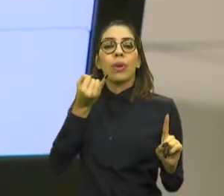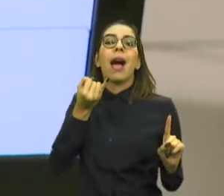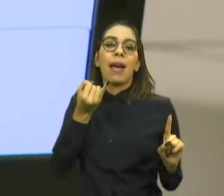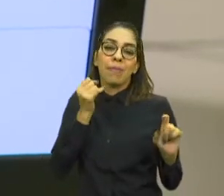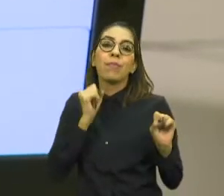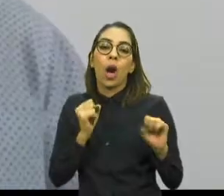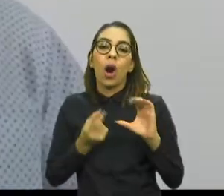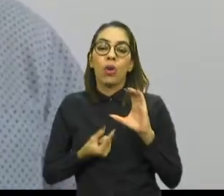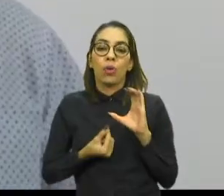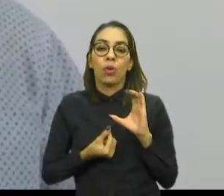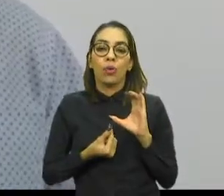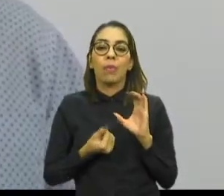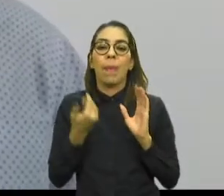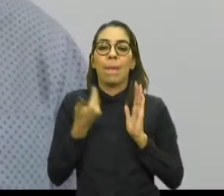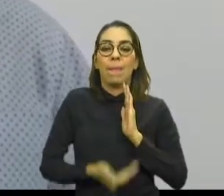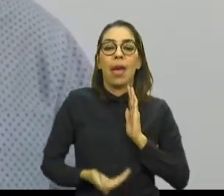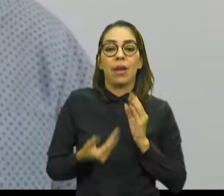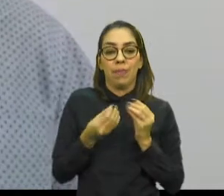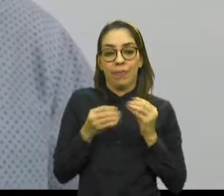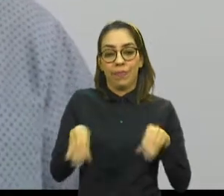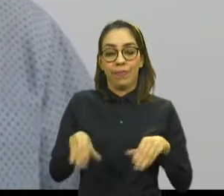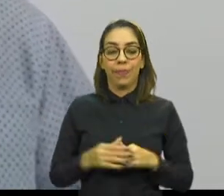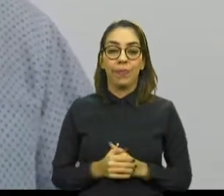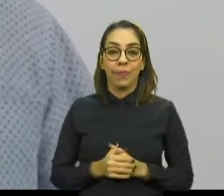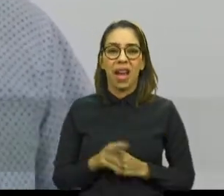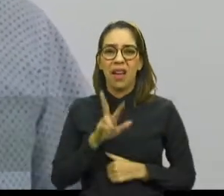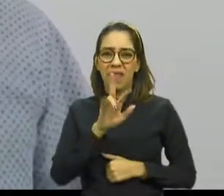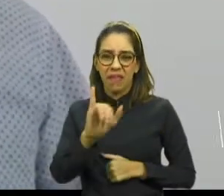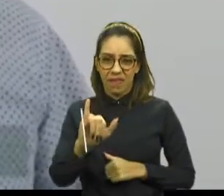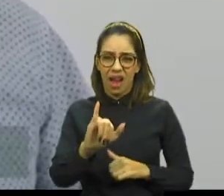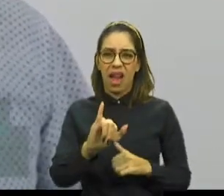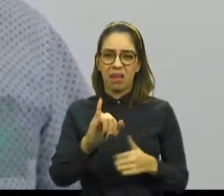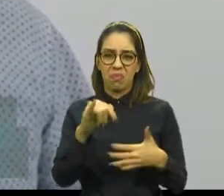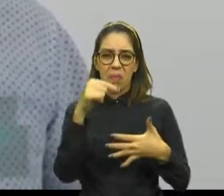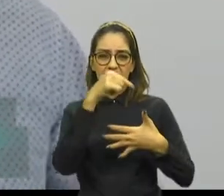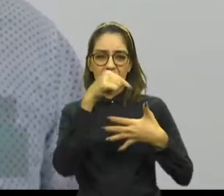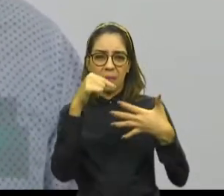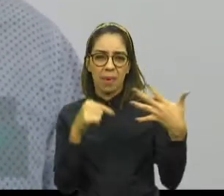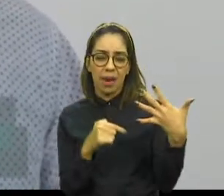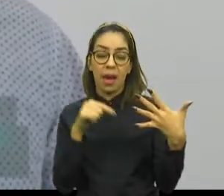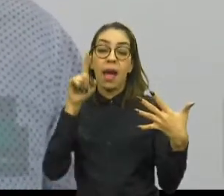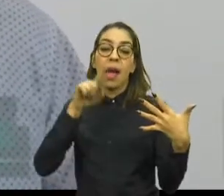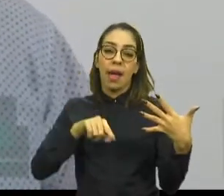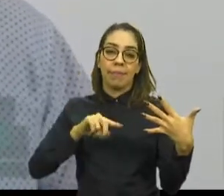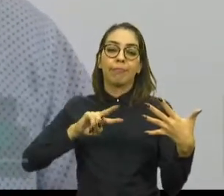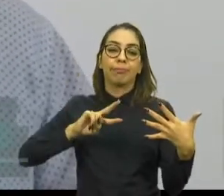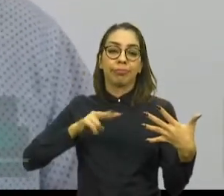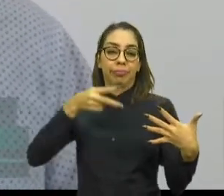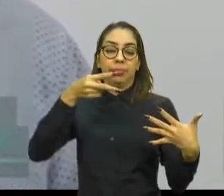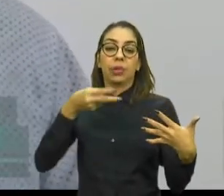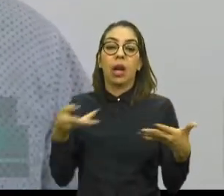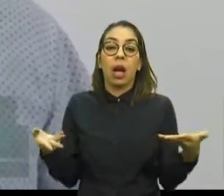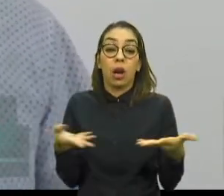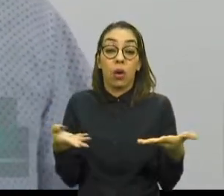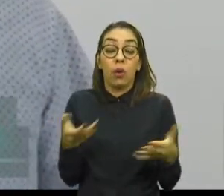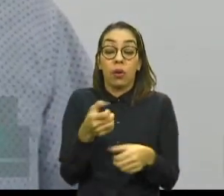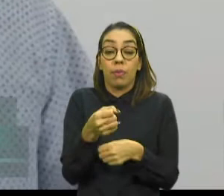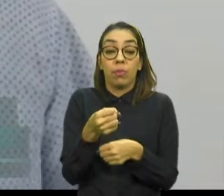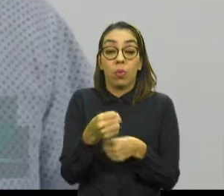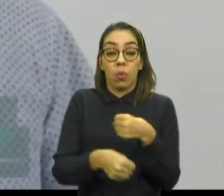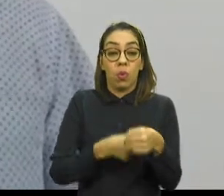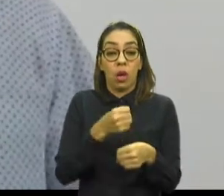de compra. Essas taxas vêm tendo uma alta significativa desde o início da pandemia.